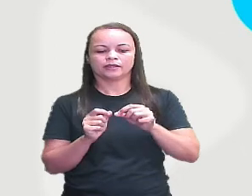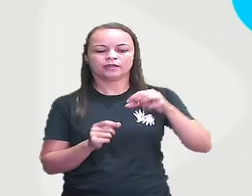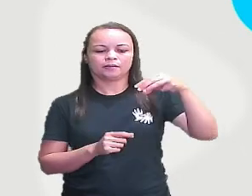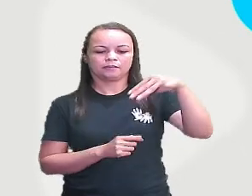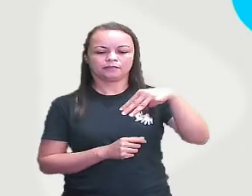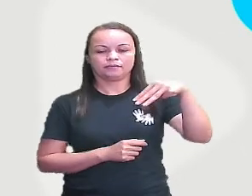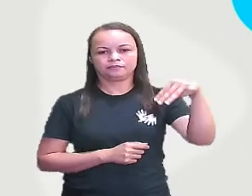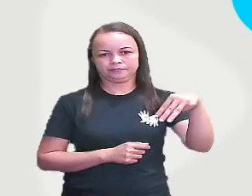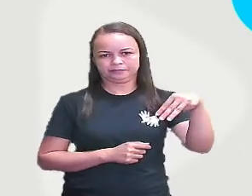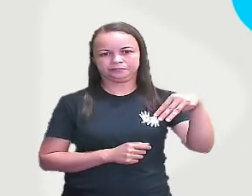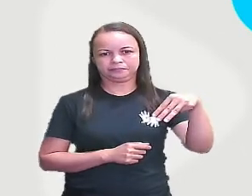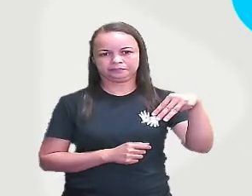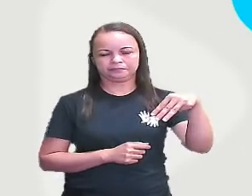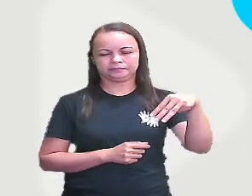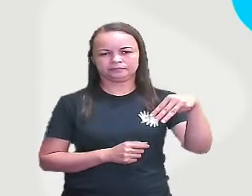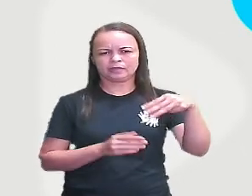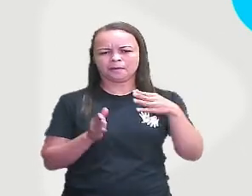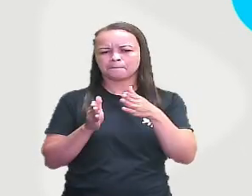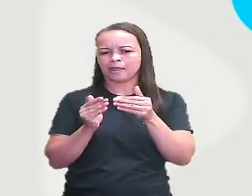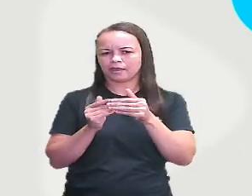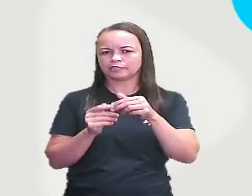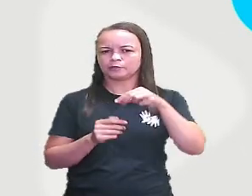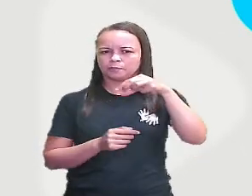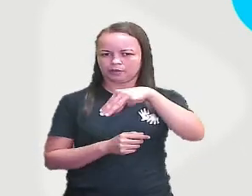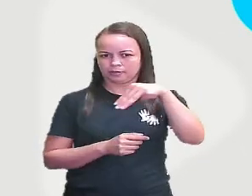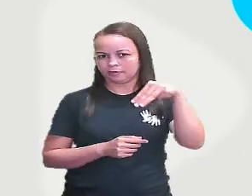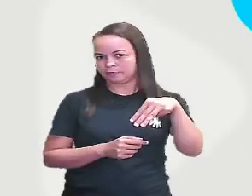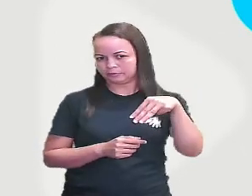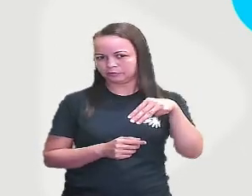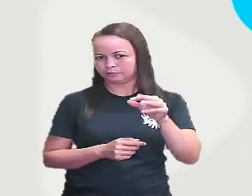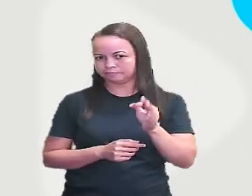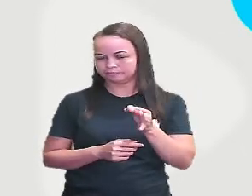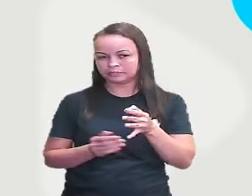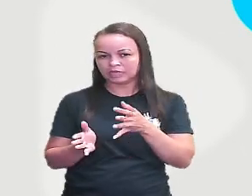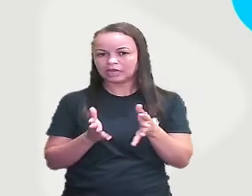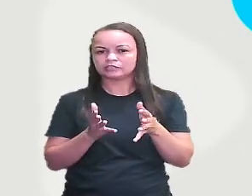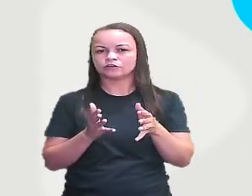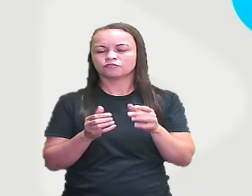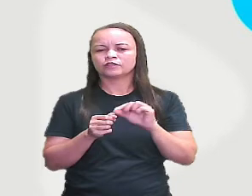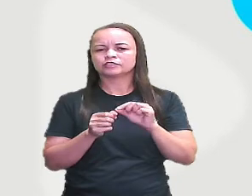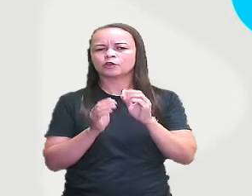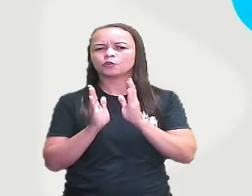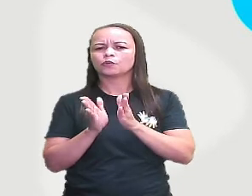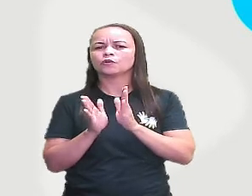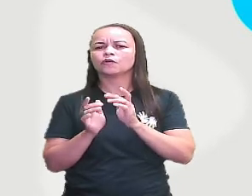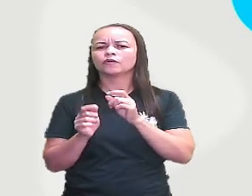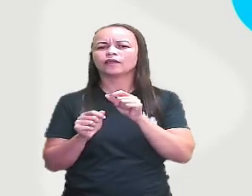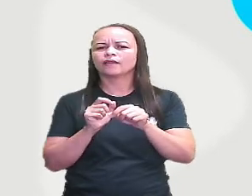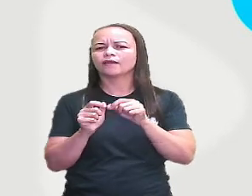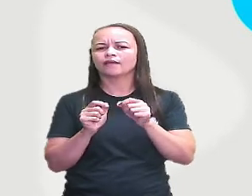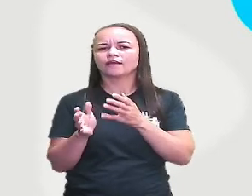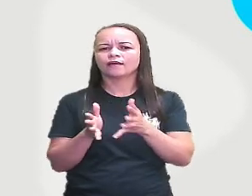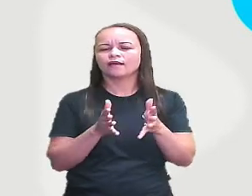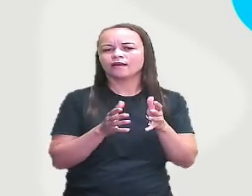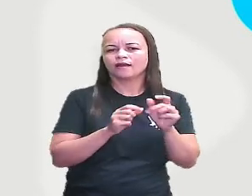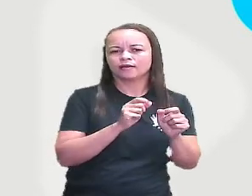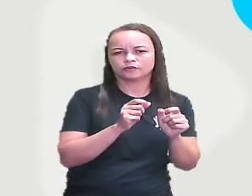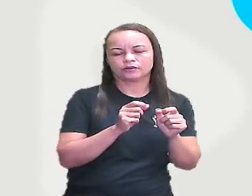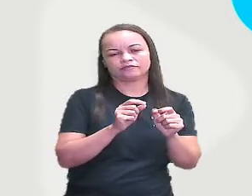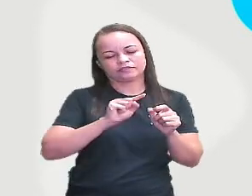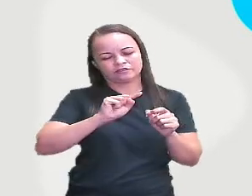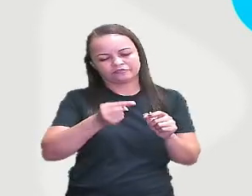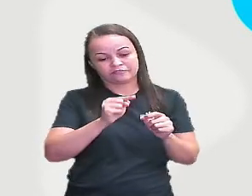milímetros. Ele está pedindo aí em milímetros. O que é que eu vou fazer? Vou arrastar a minha